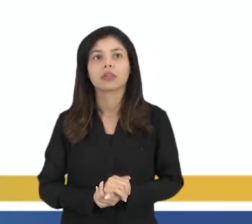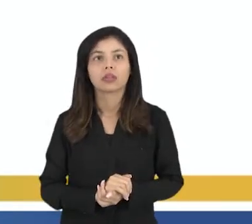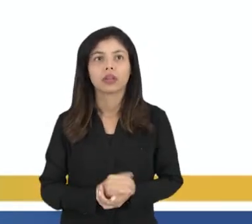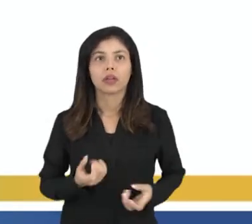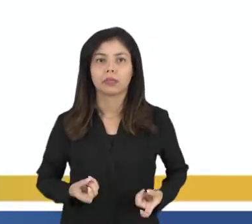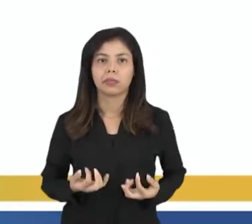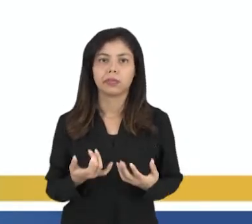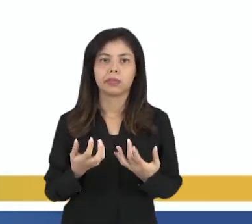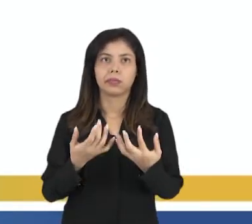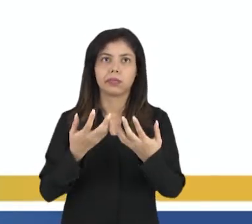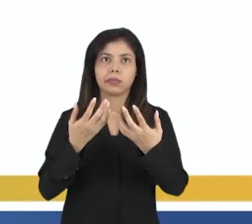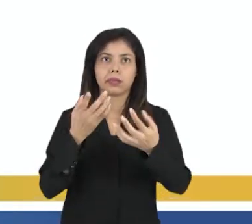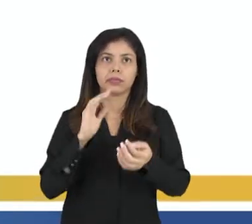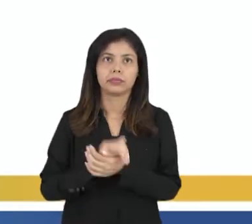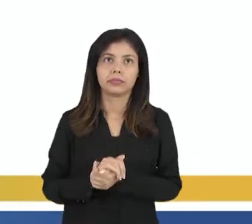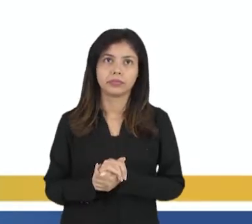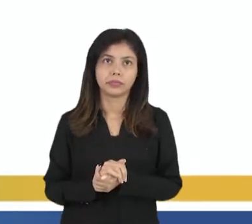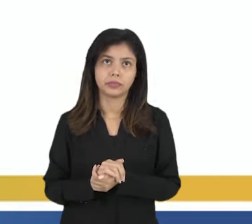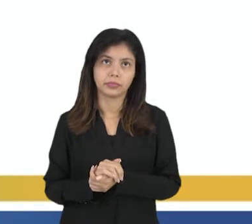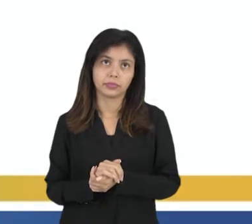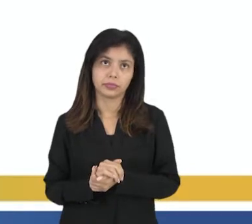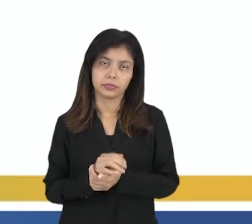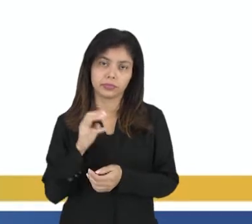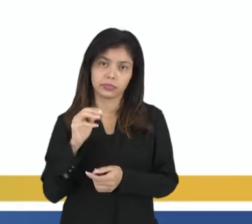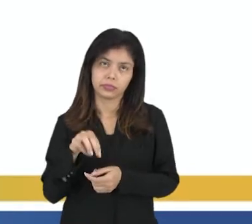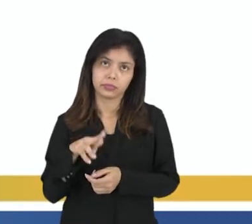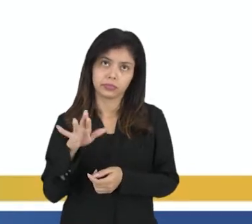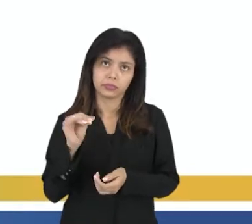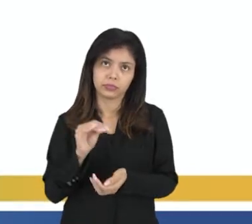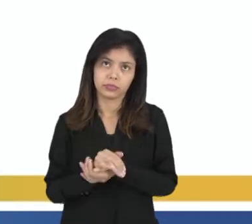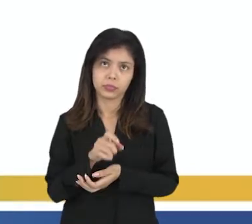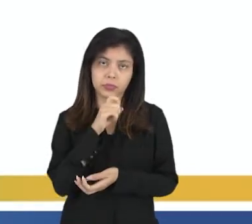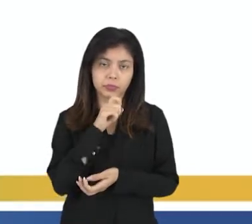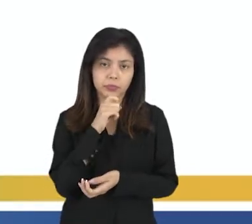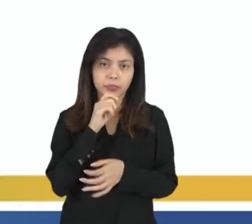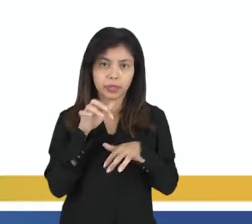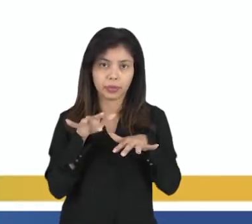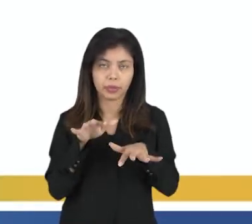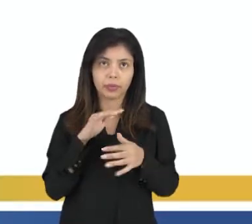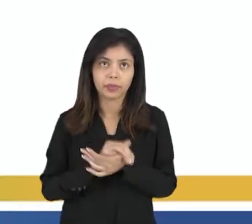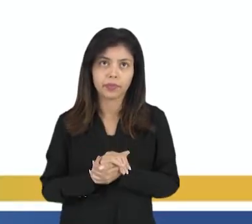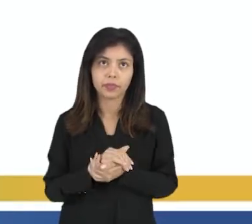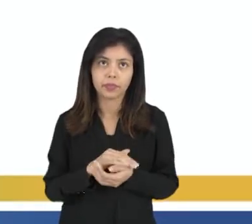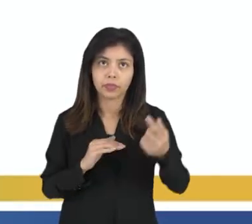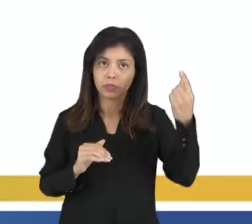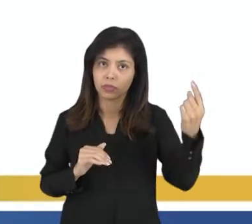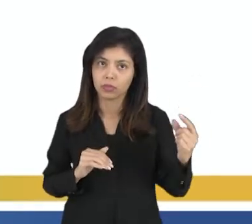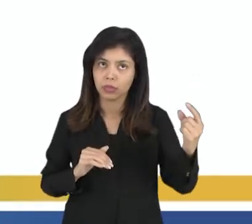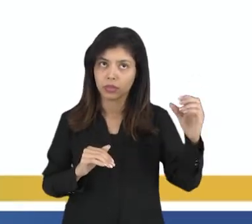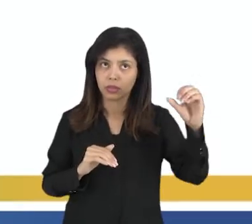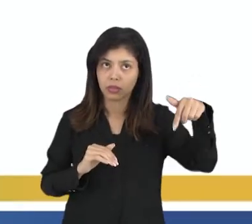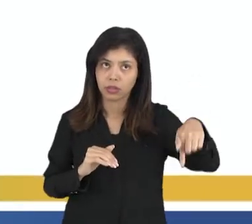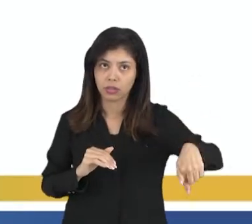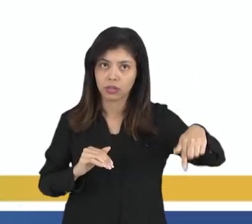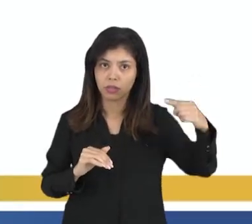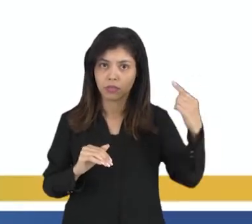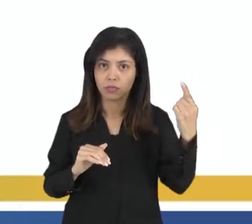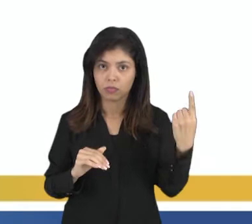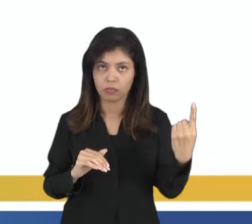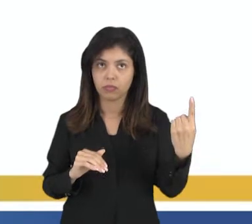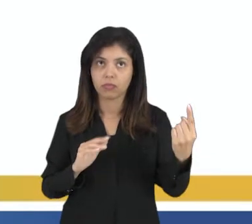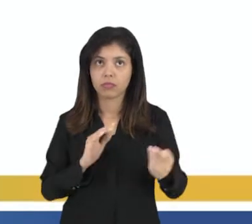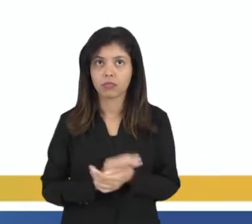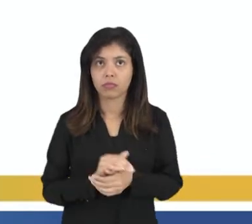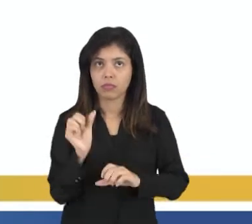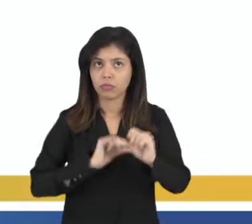fonte de aquecimento, aqui tem a máquina térmica e aqui tem a fonte de resfriamento. Uma parte do calor que vem da fonte de